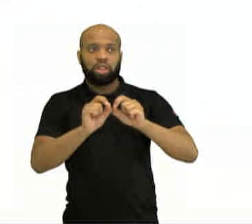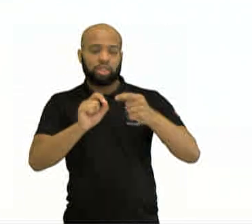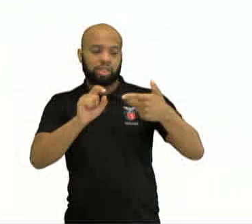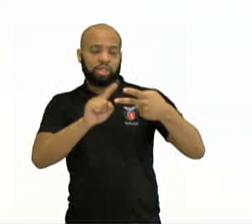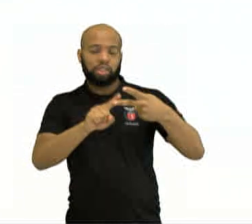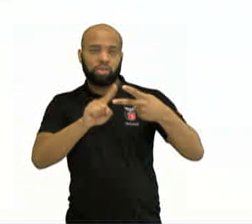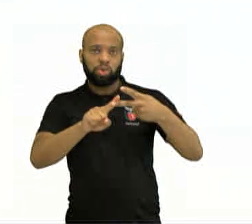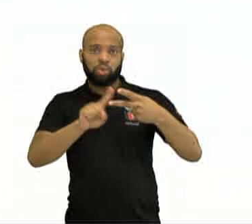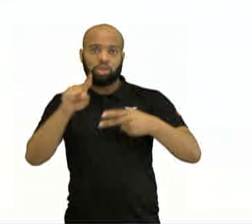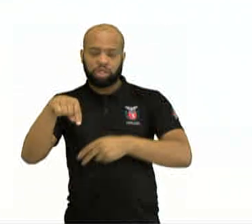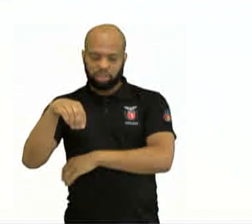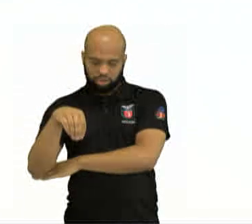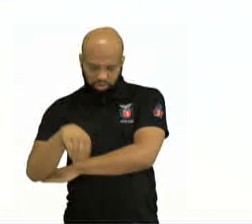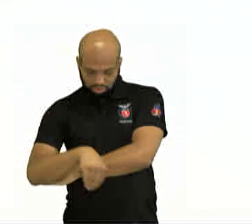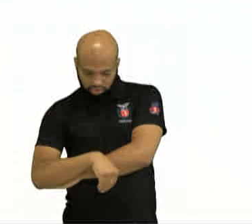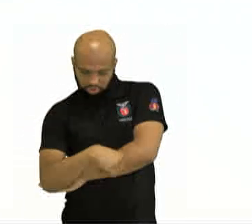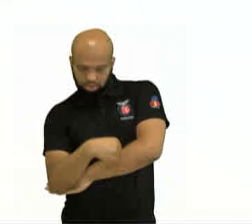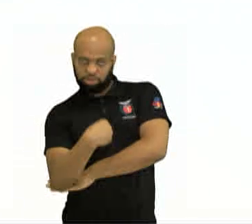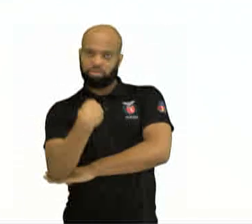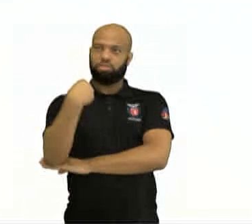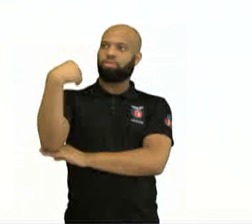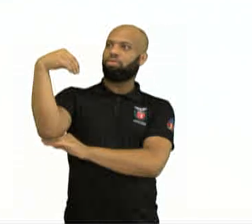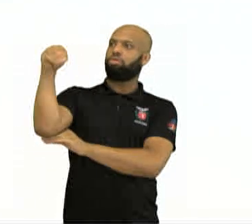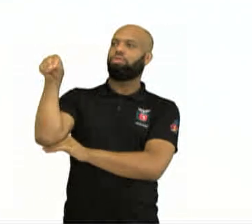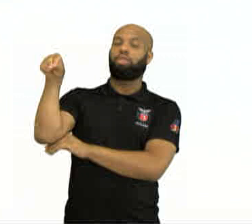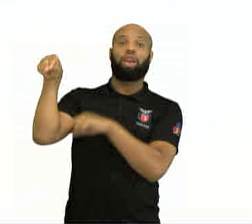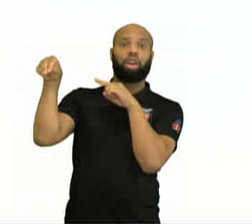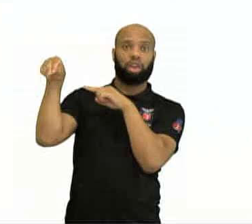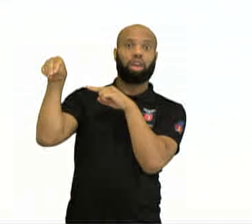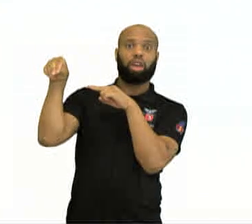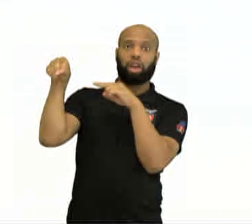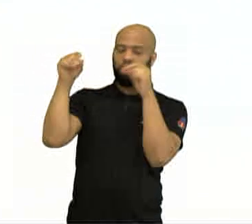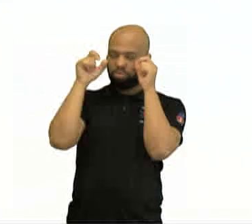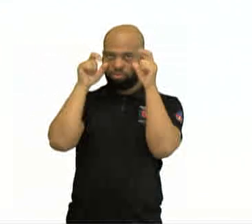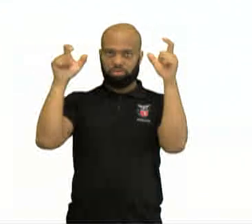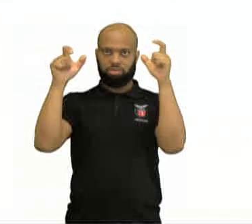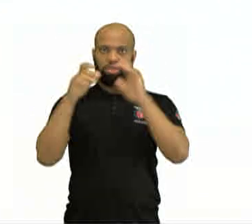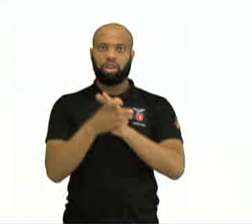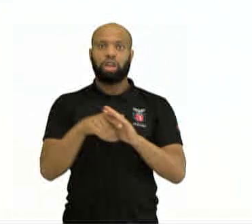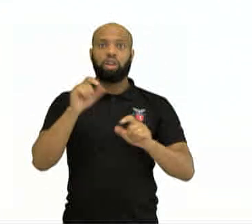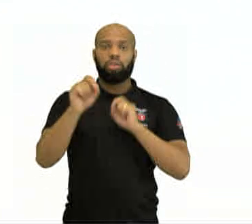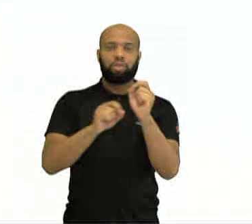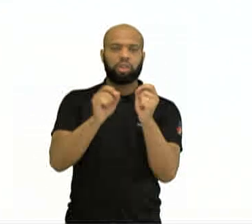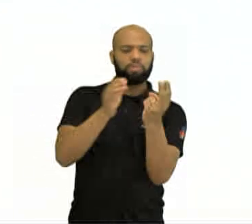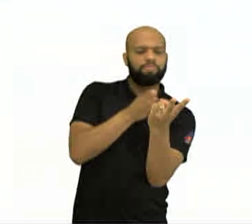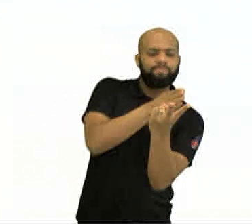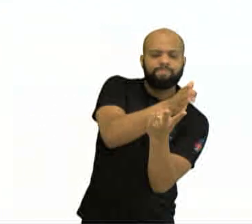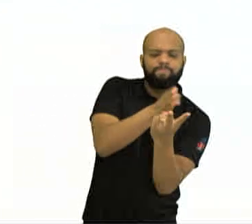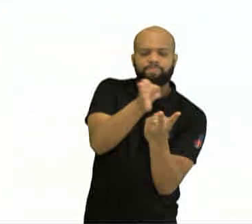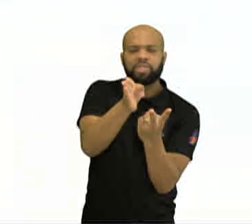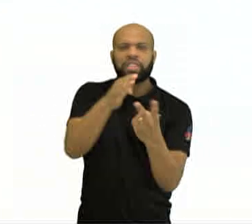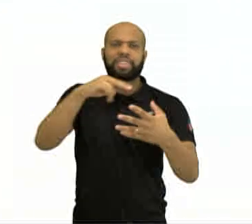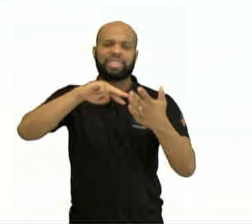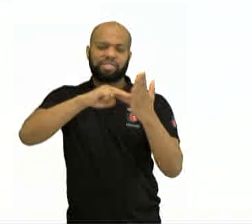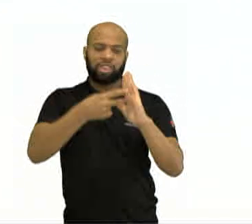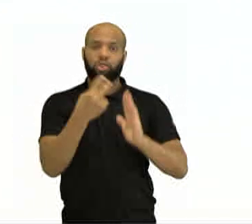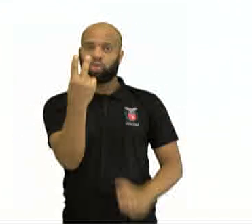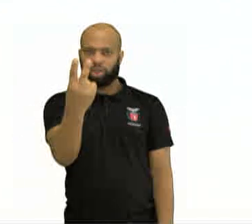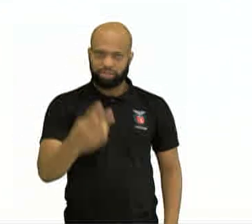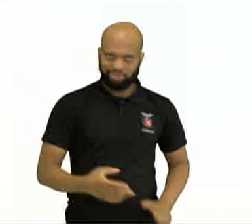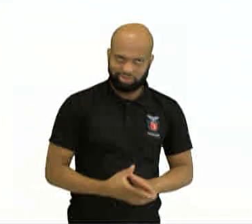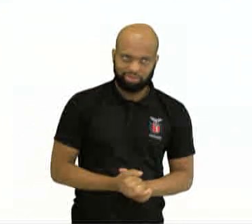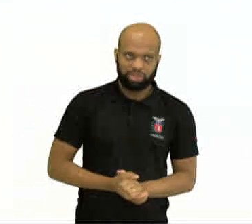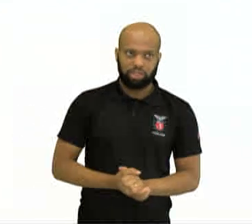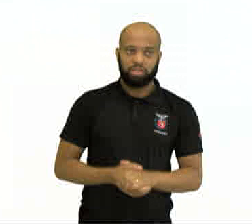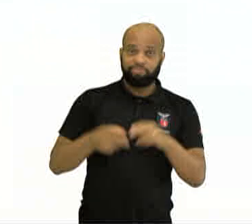que acordou. Então, qual é a ambiguidade, né? Duplo sentido, o que quer dizer com isso? Então, observem